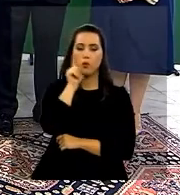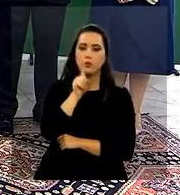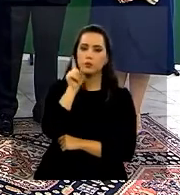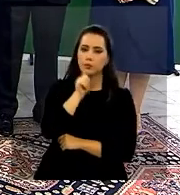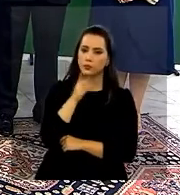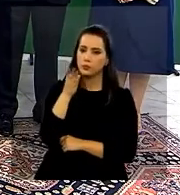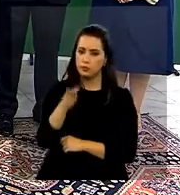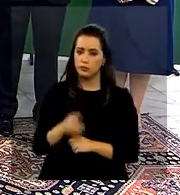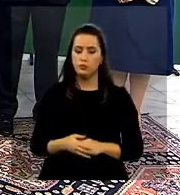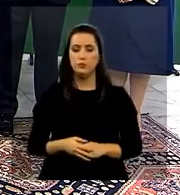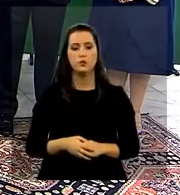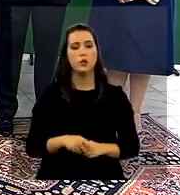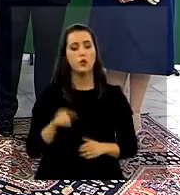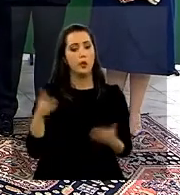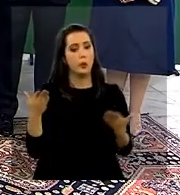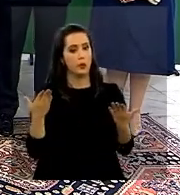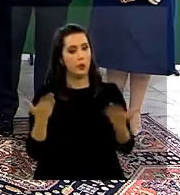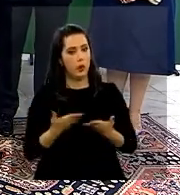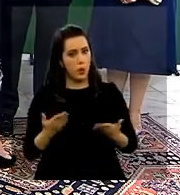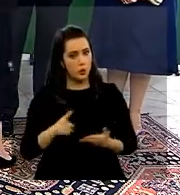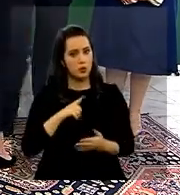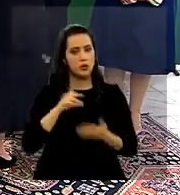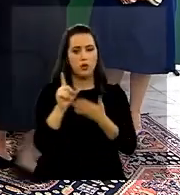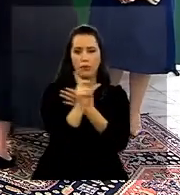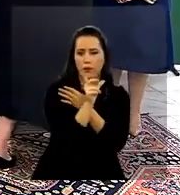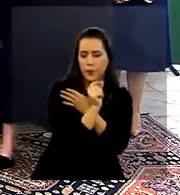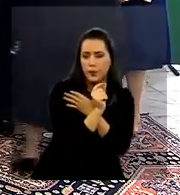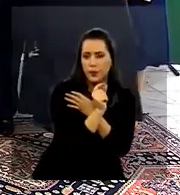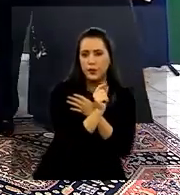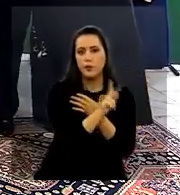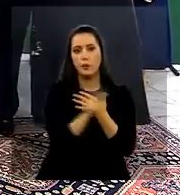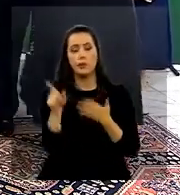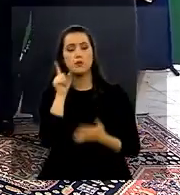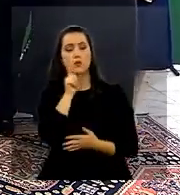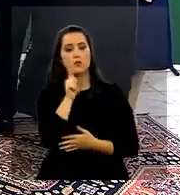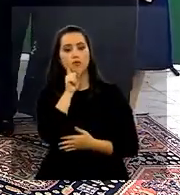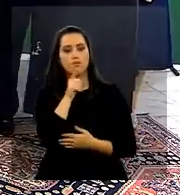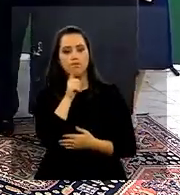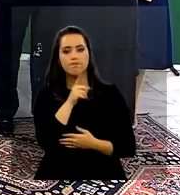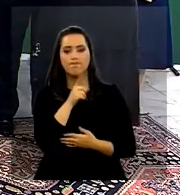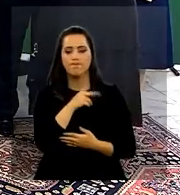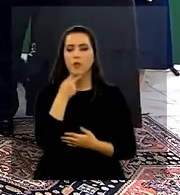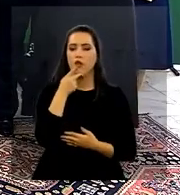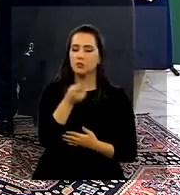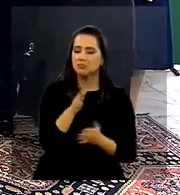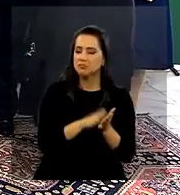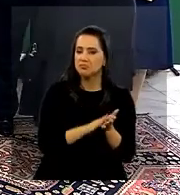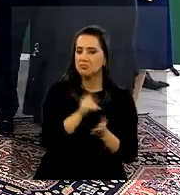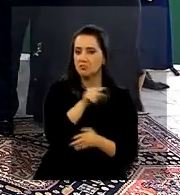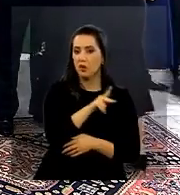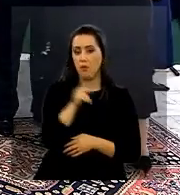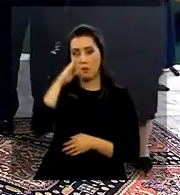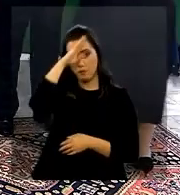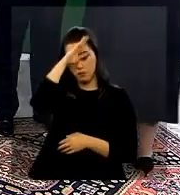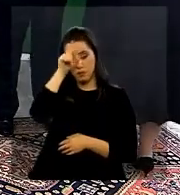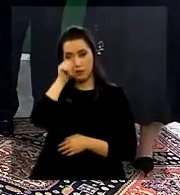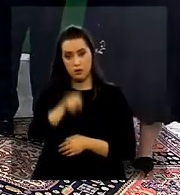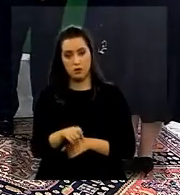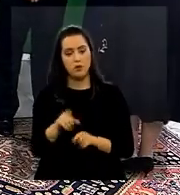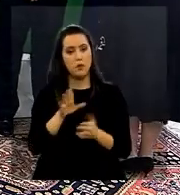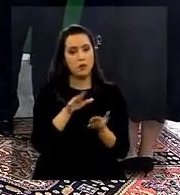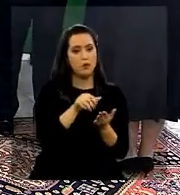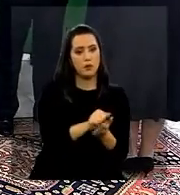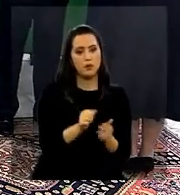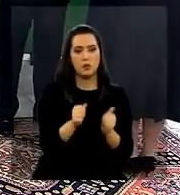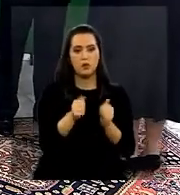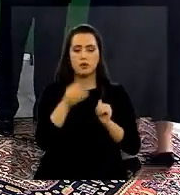de Donald Trump. Hoje houve o tweet de Donald Trump para o presidente Jair Bolsonaro, parabenizando pela posse junto